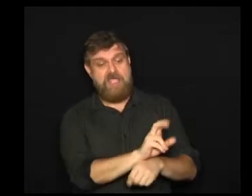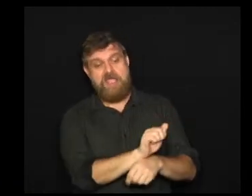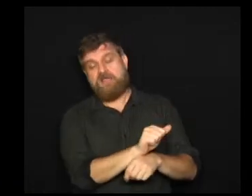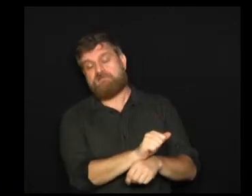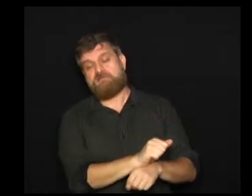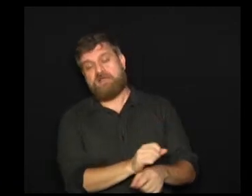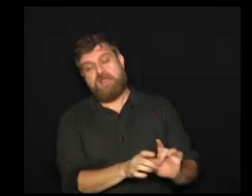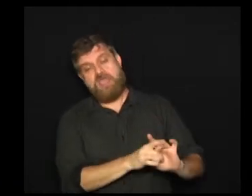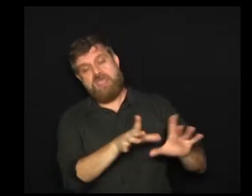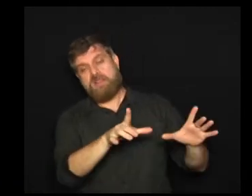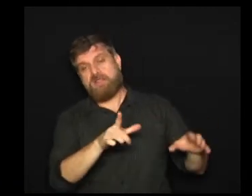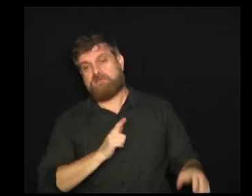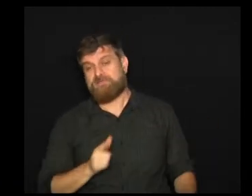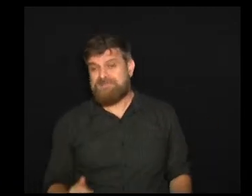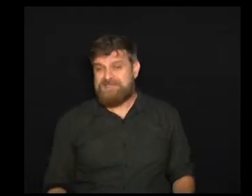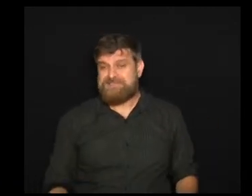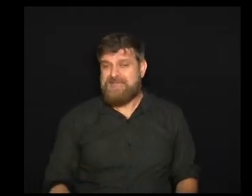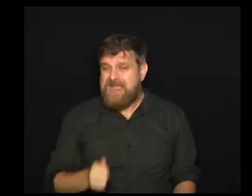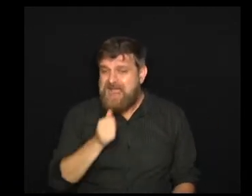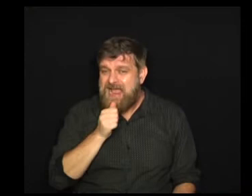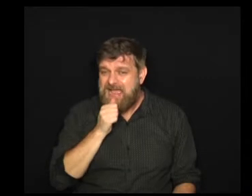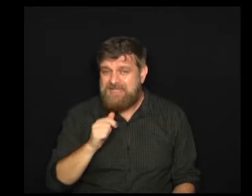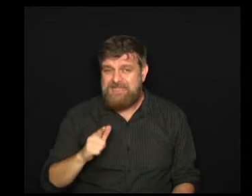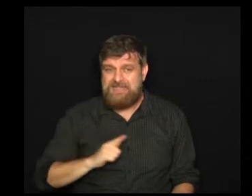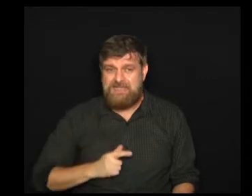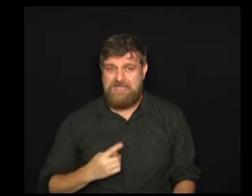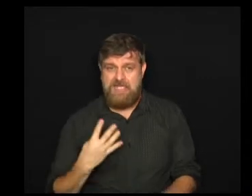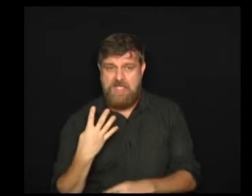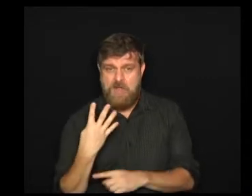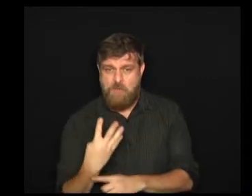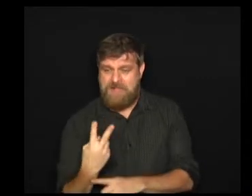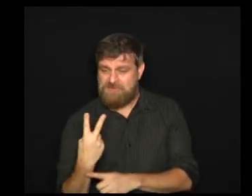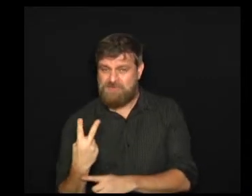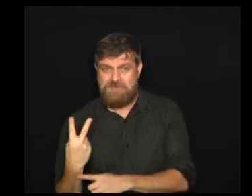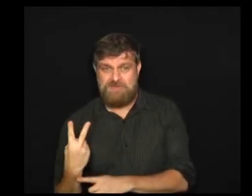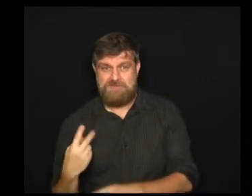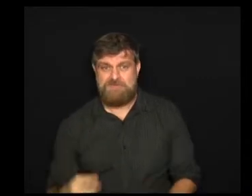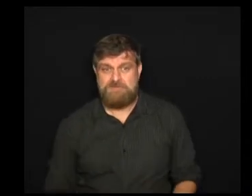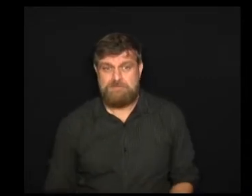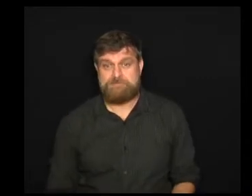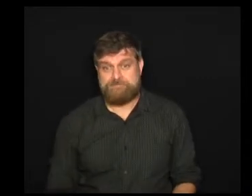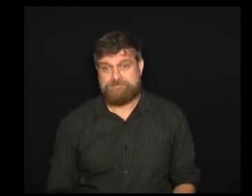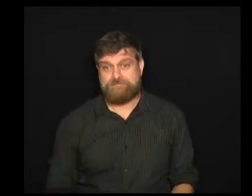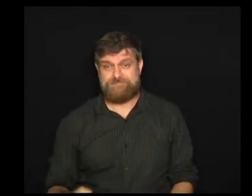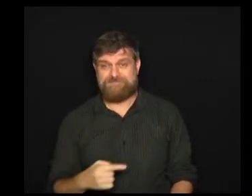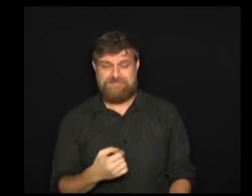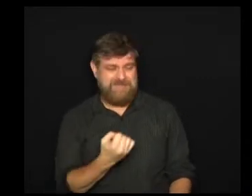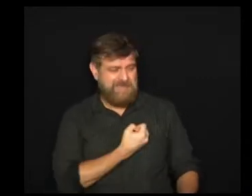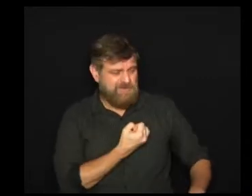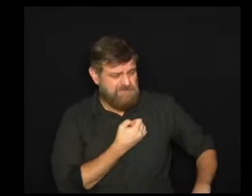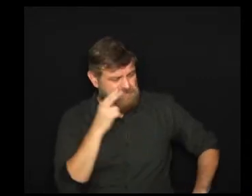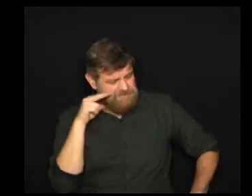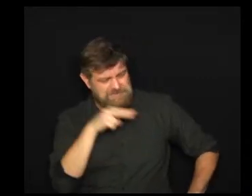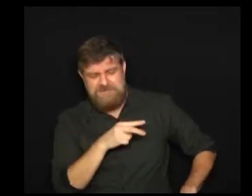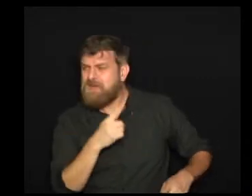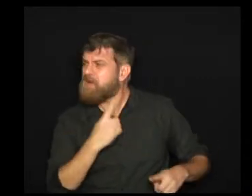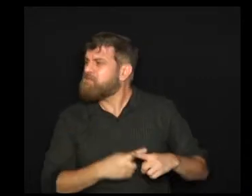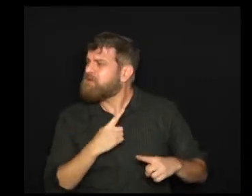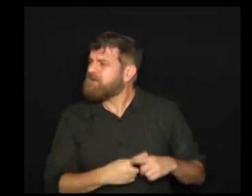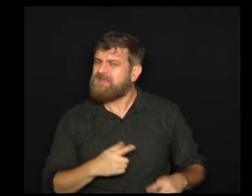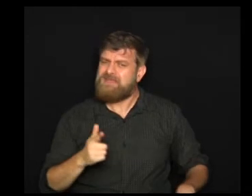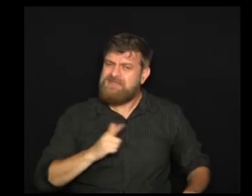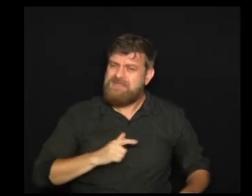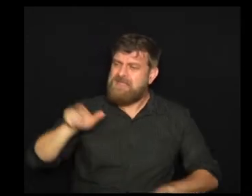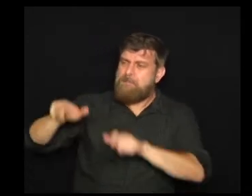né? Mas ainda nós temos 422. E isso para mim não é um número agradável, né? A gente olha, puxa,